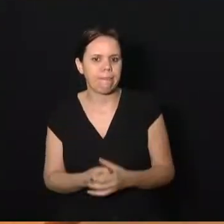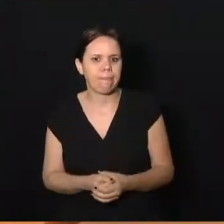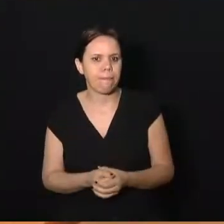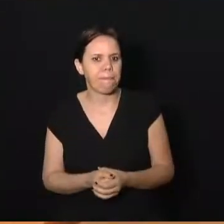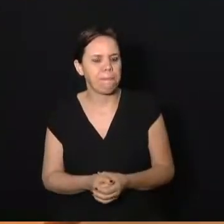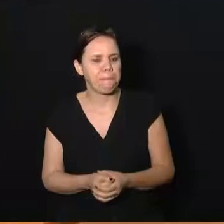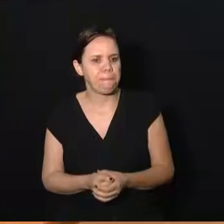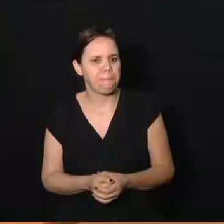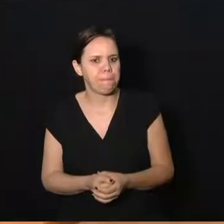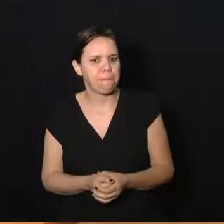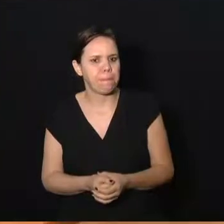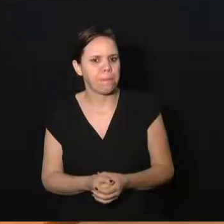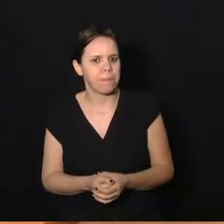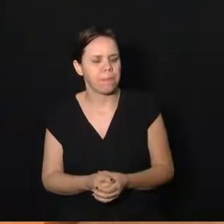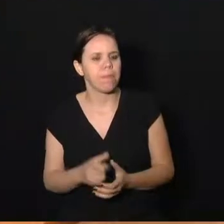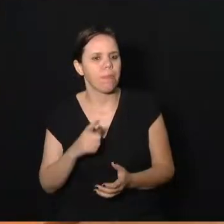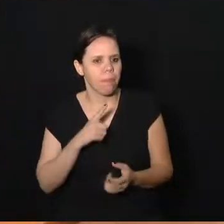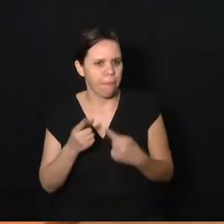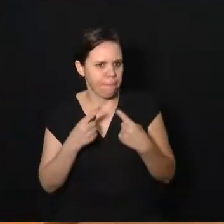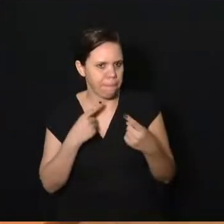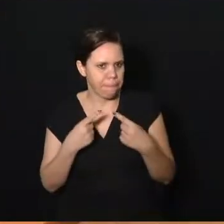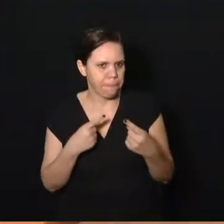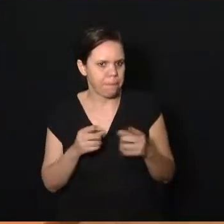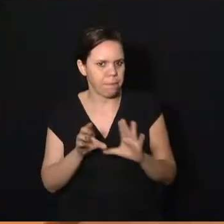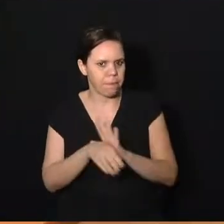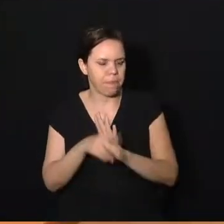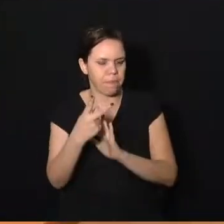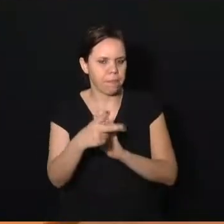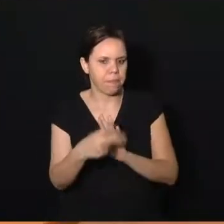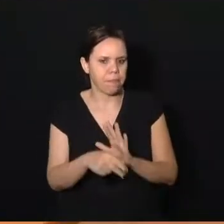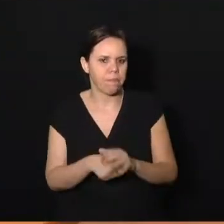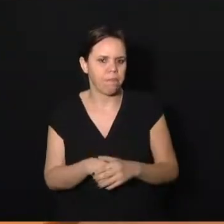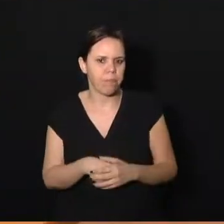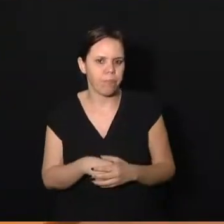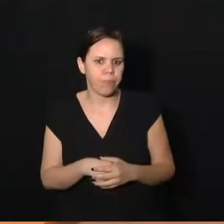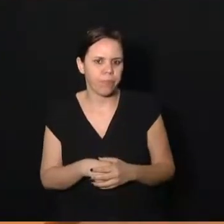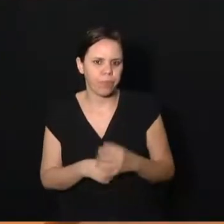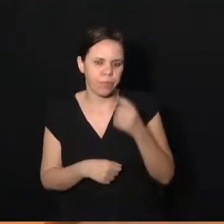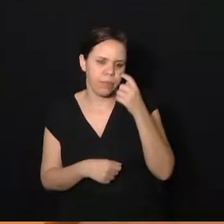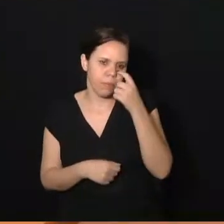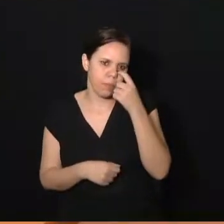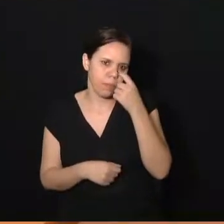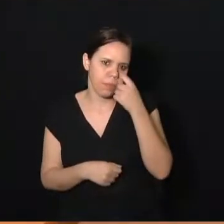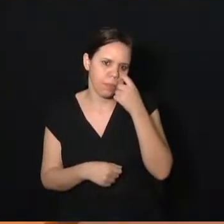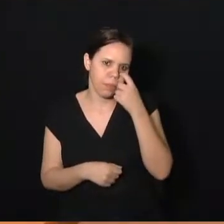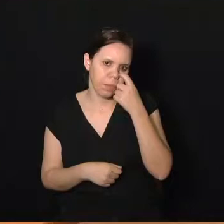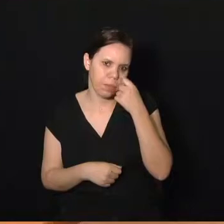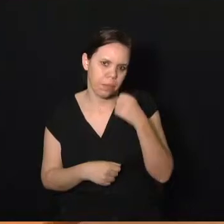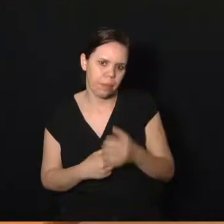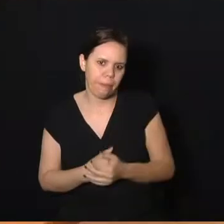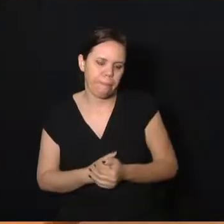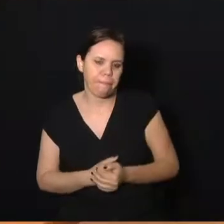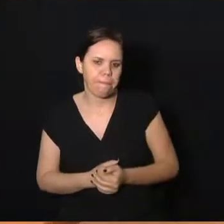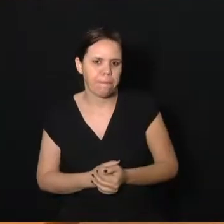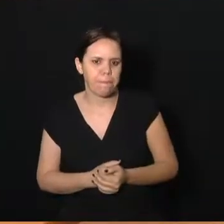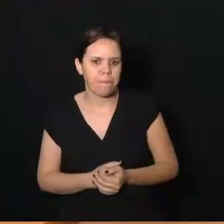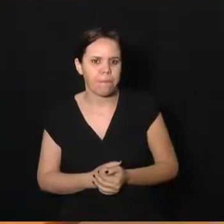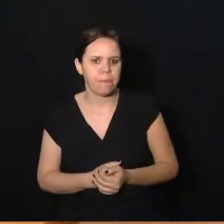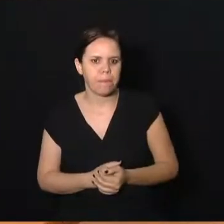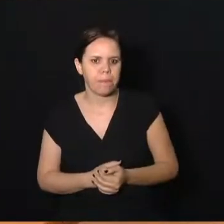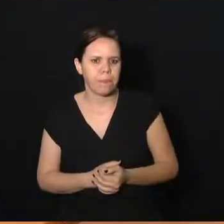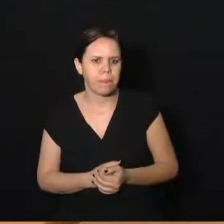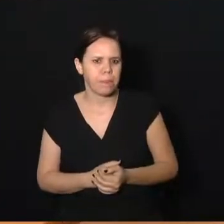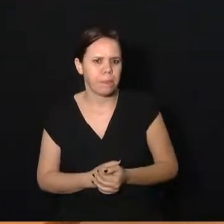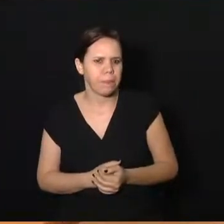tem diálogo com o conceito que vocês apresentaram aqui. Na parte do Unicamp, vou deixar para a Clarissa ver se ela tem mais informação. Assim,